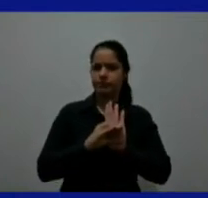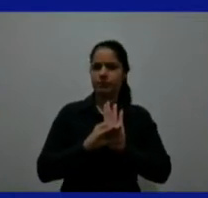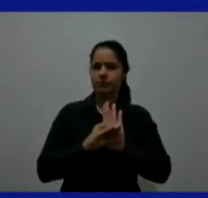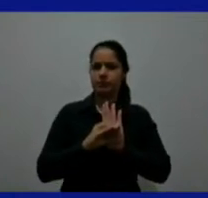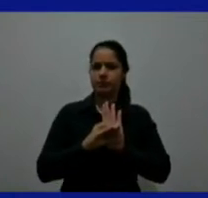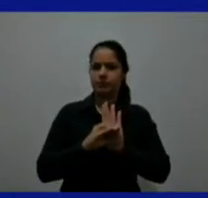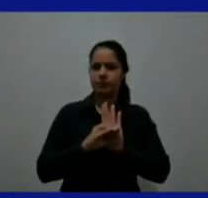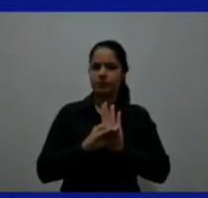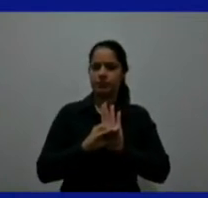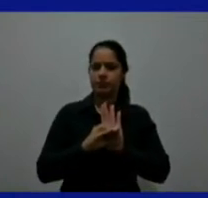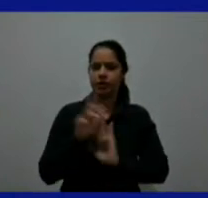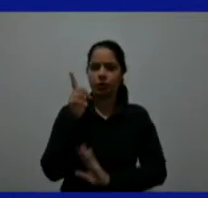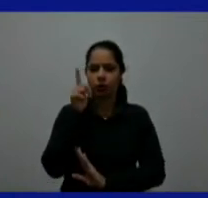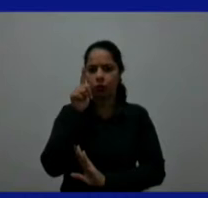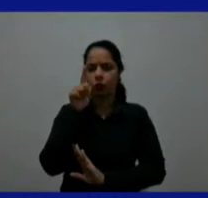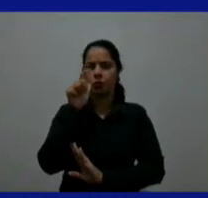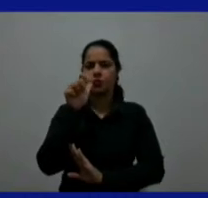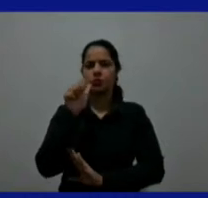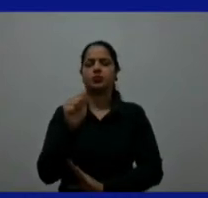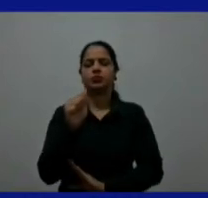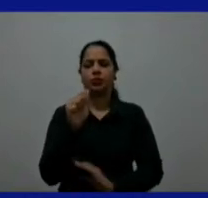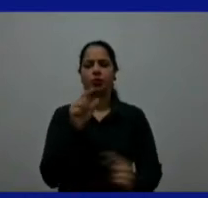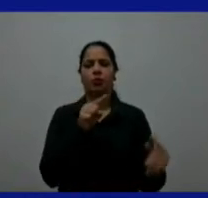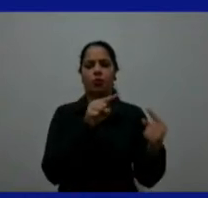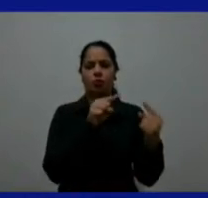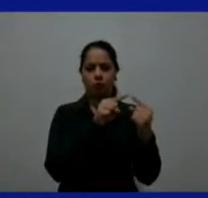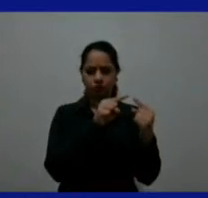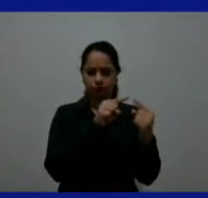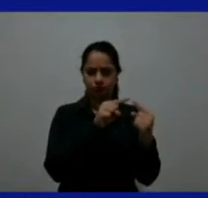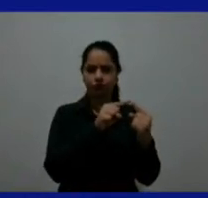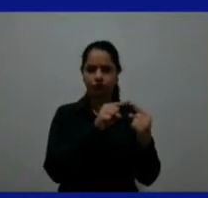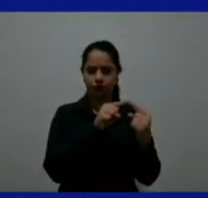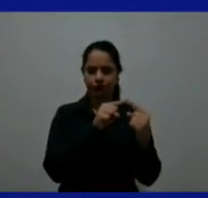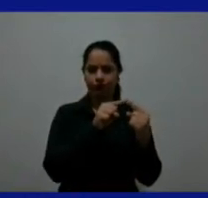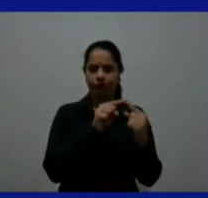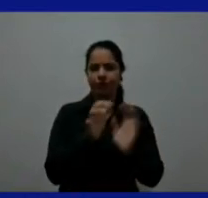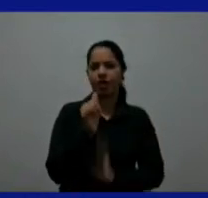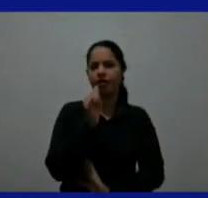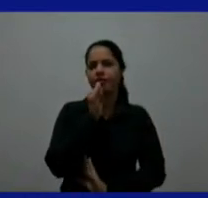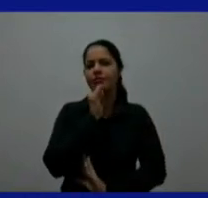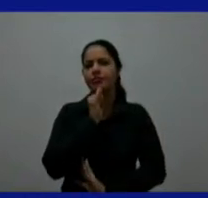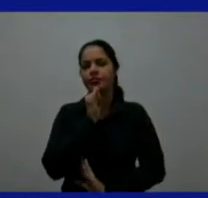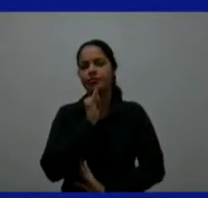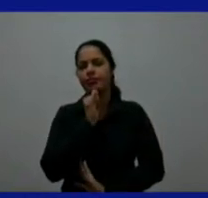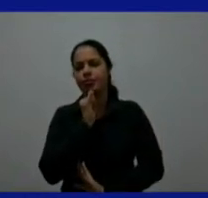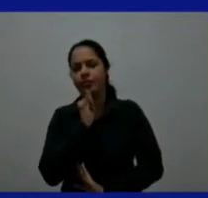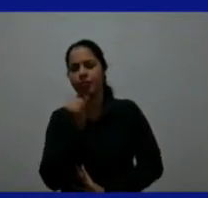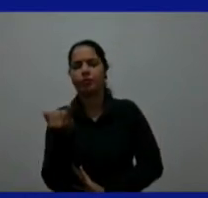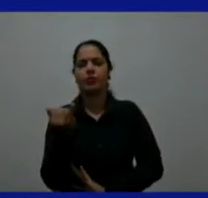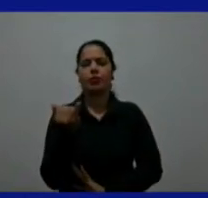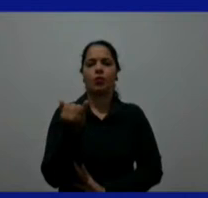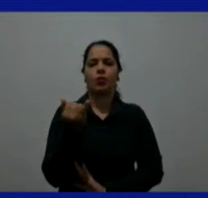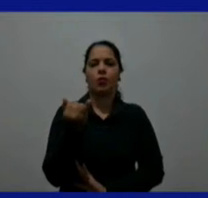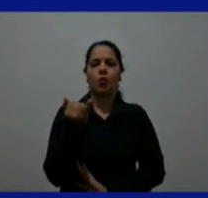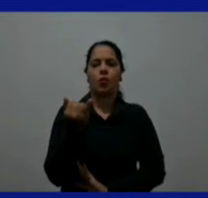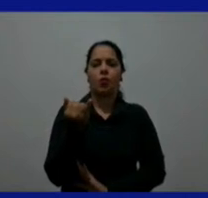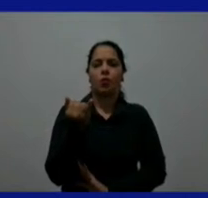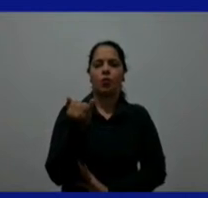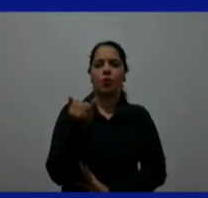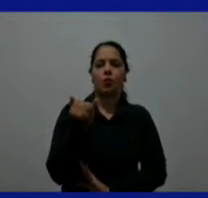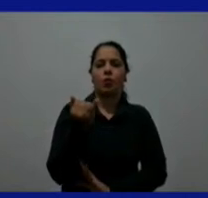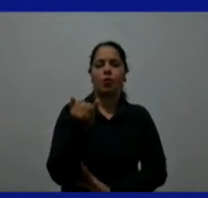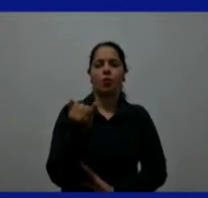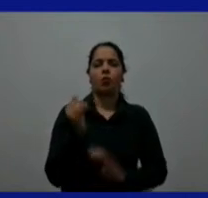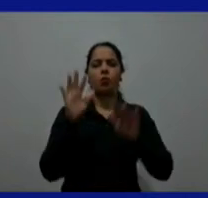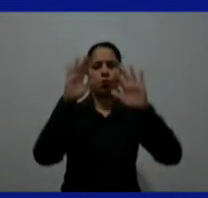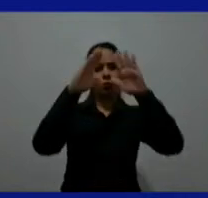resultado. É como se nós tivéssemos um corpo e um braço empurrasse e outro braço puxasse.